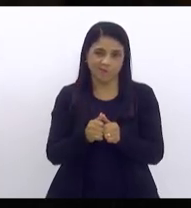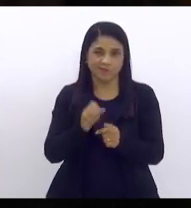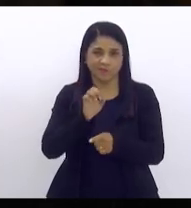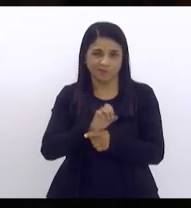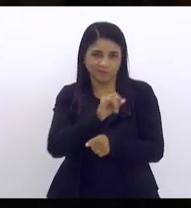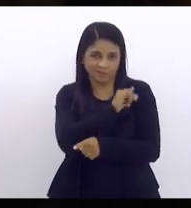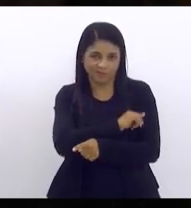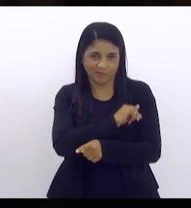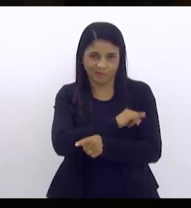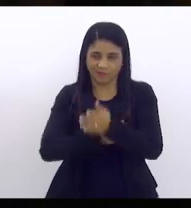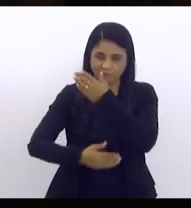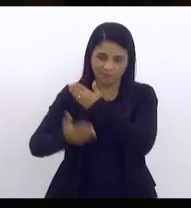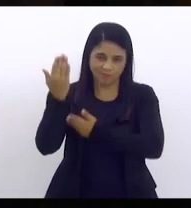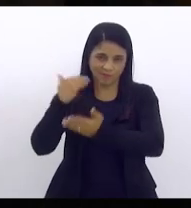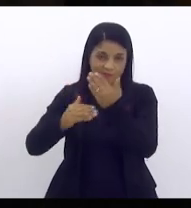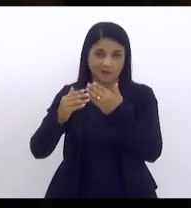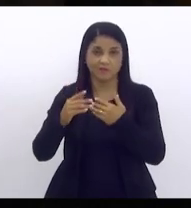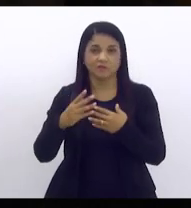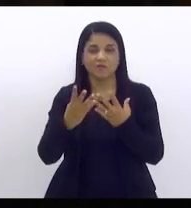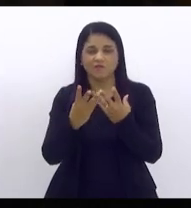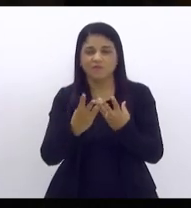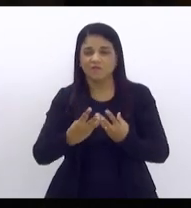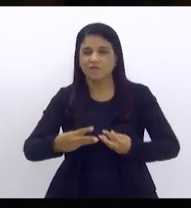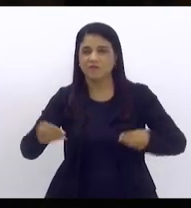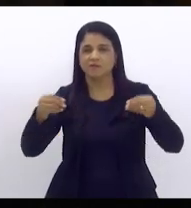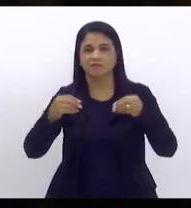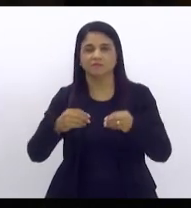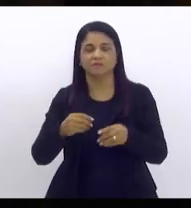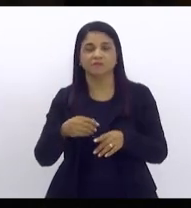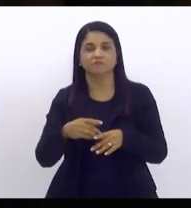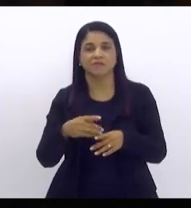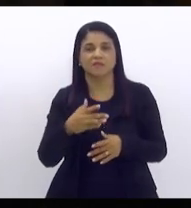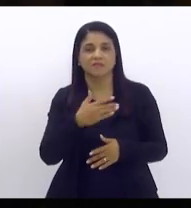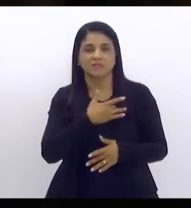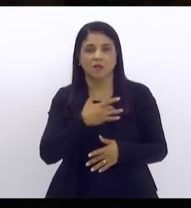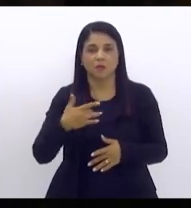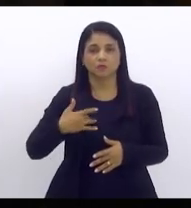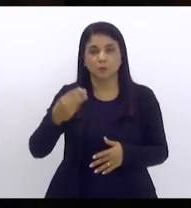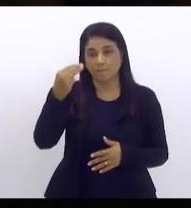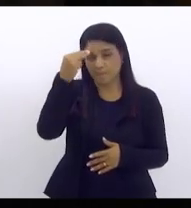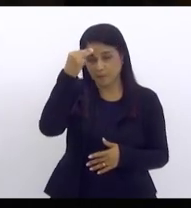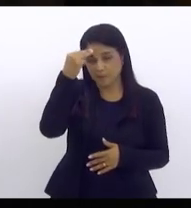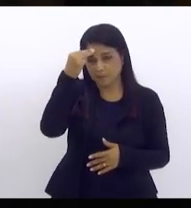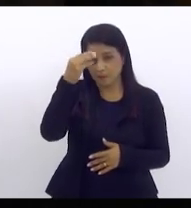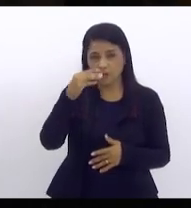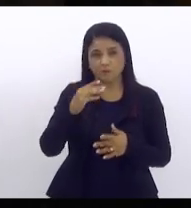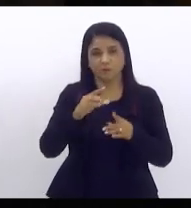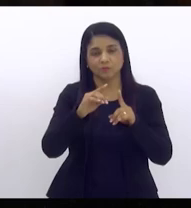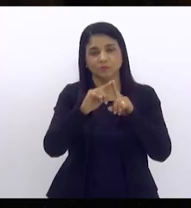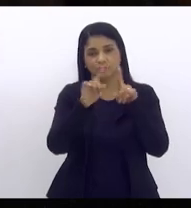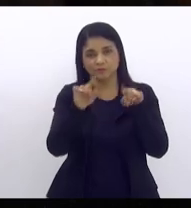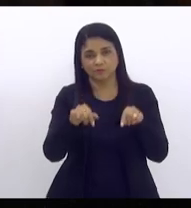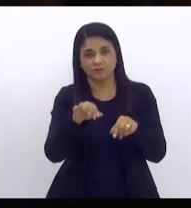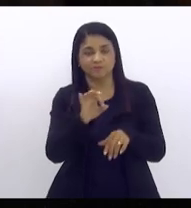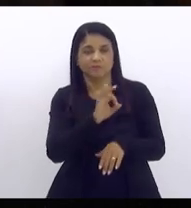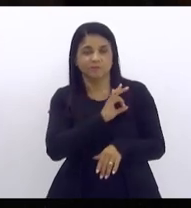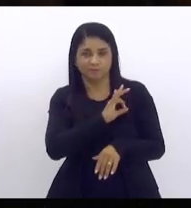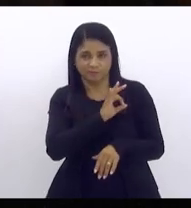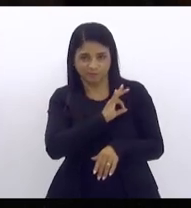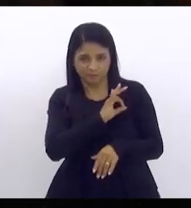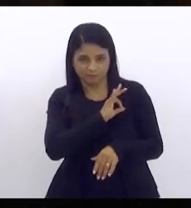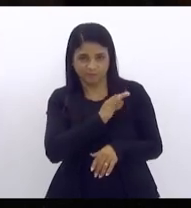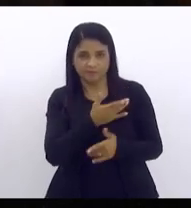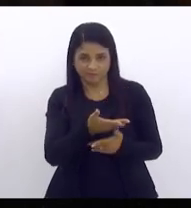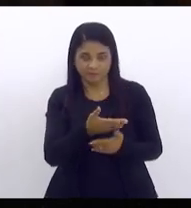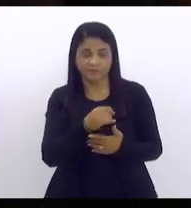aposta que acaba e fragiliza com a saúde mental dos agentes de segurança pública. É por isso que aqui também tem um projeto e